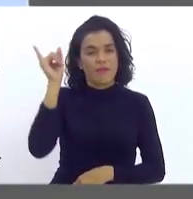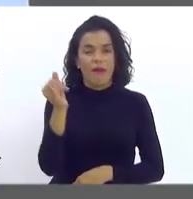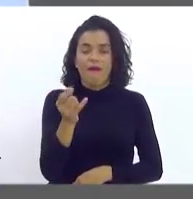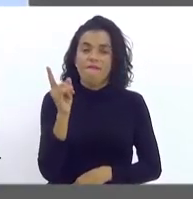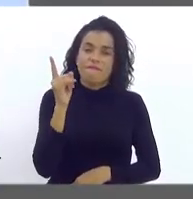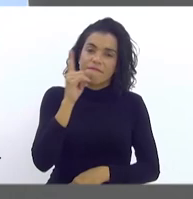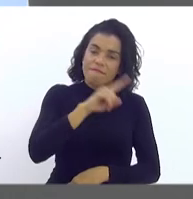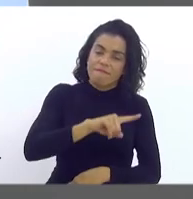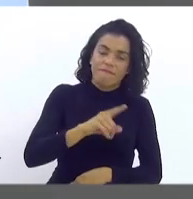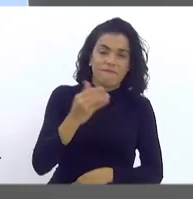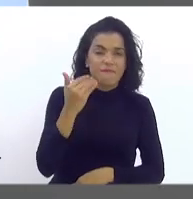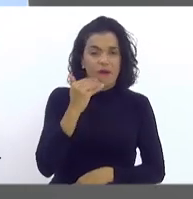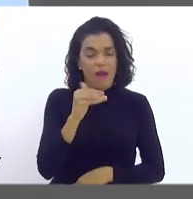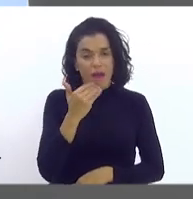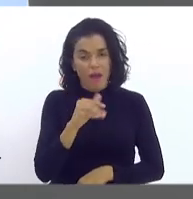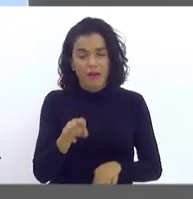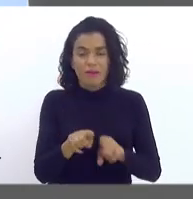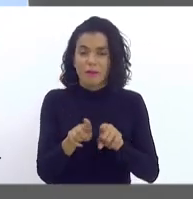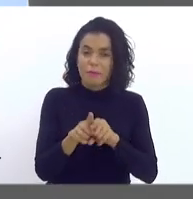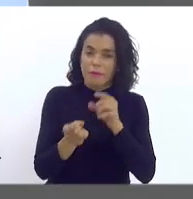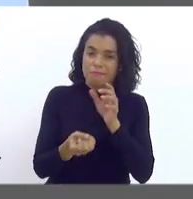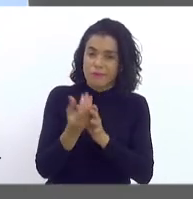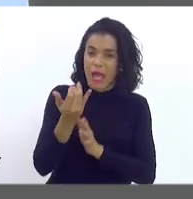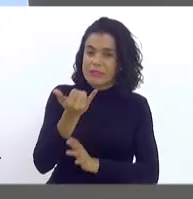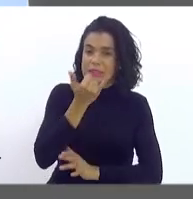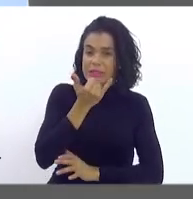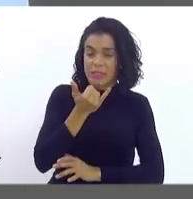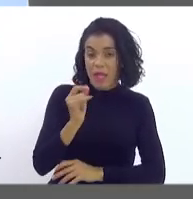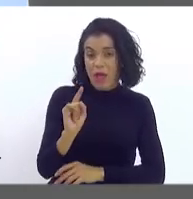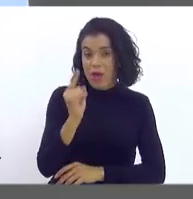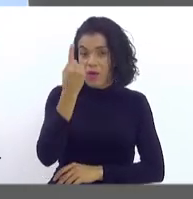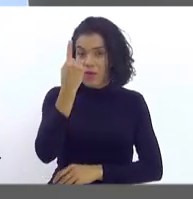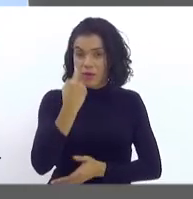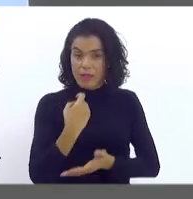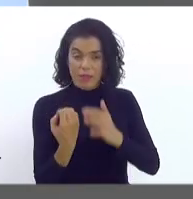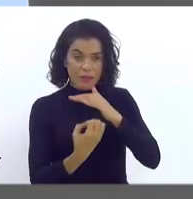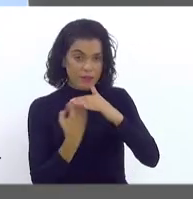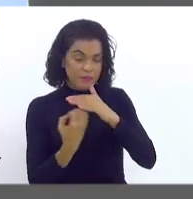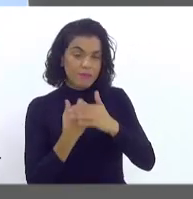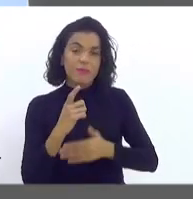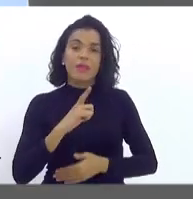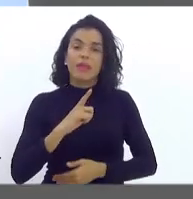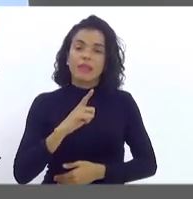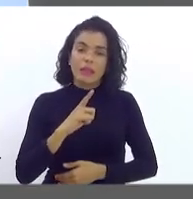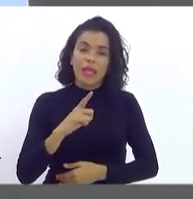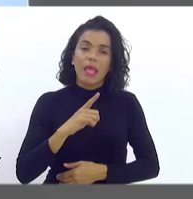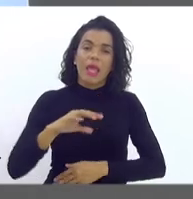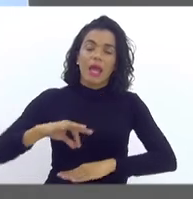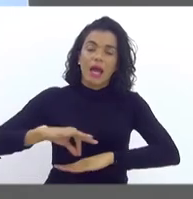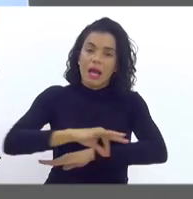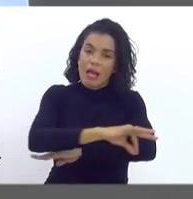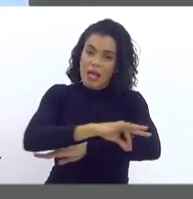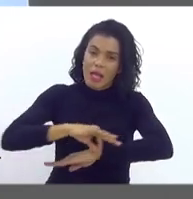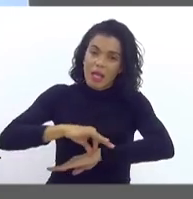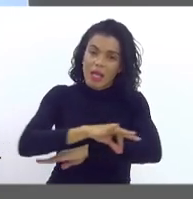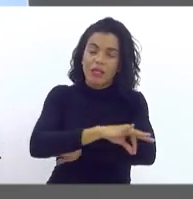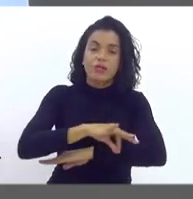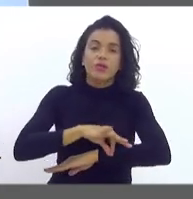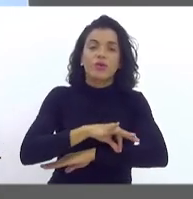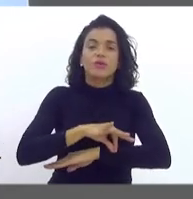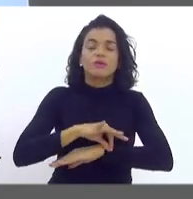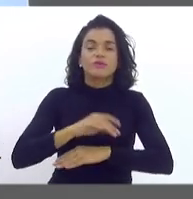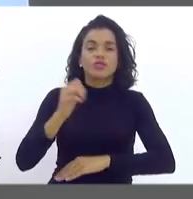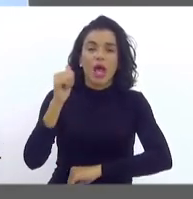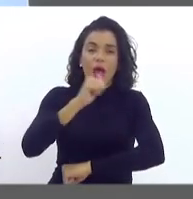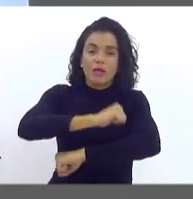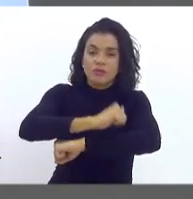rede. E também somos a única concessionária que tem a cartografia totalmente digitalizada e